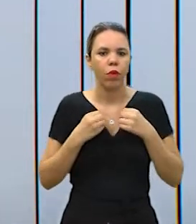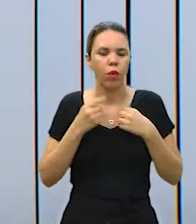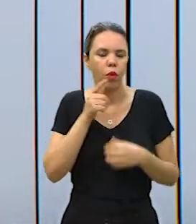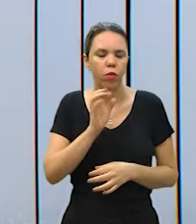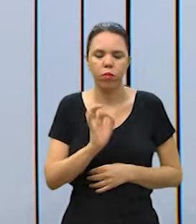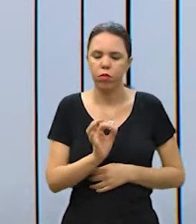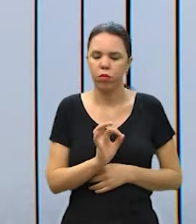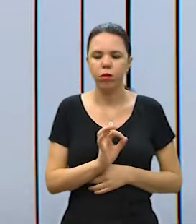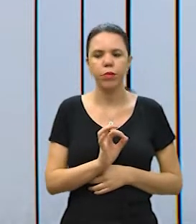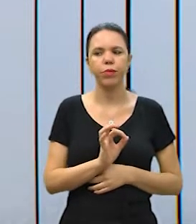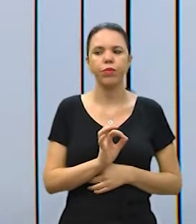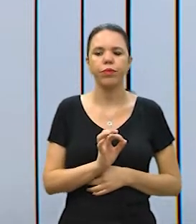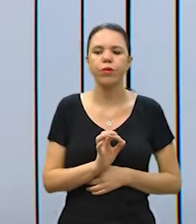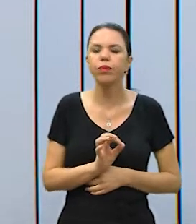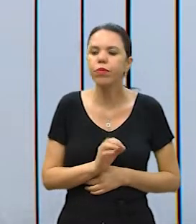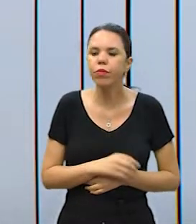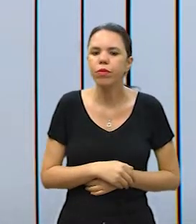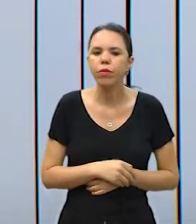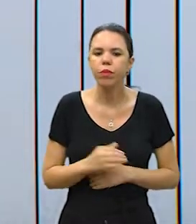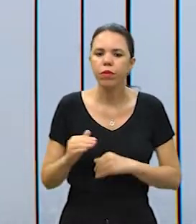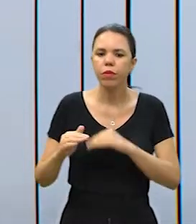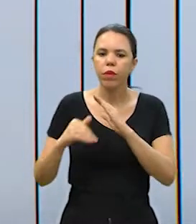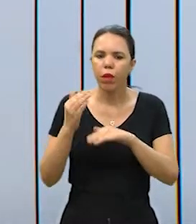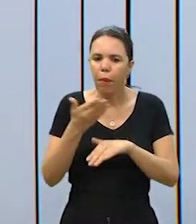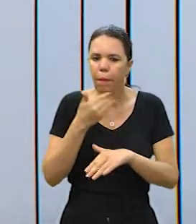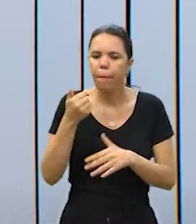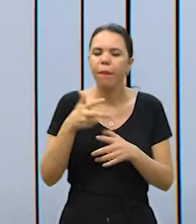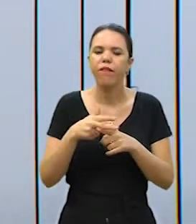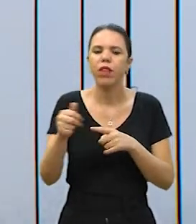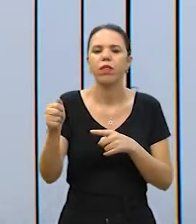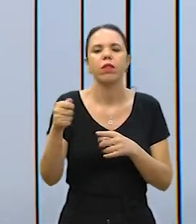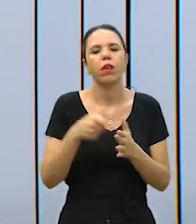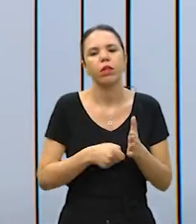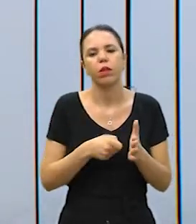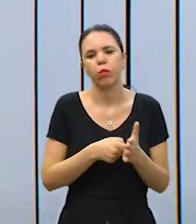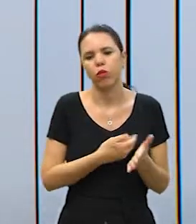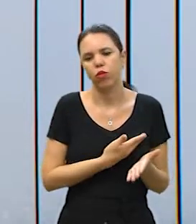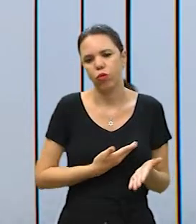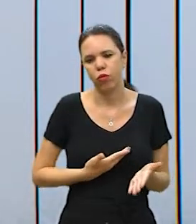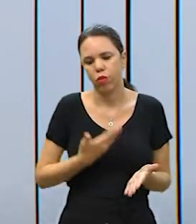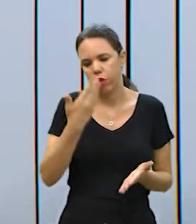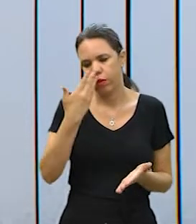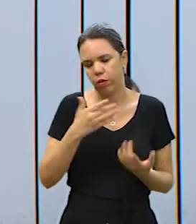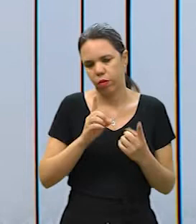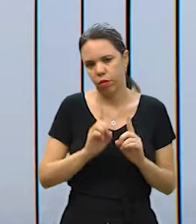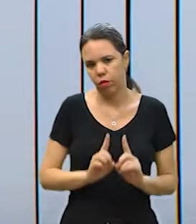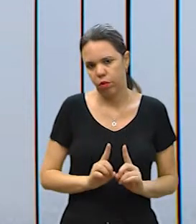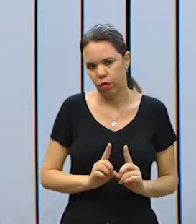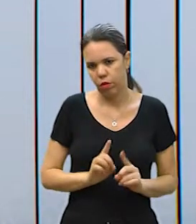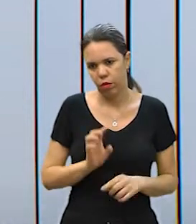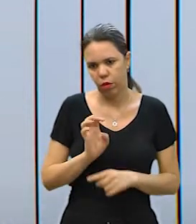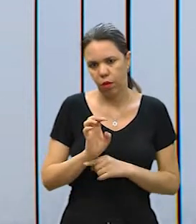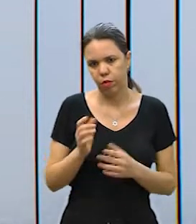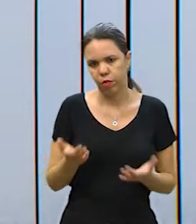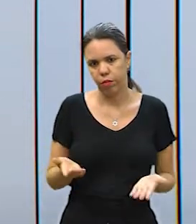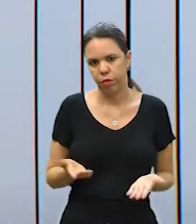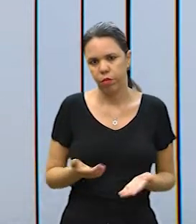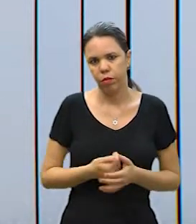tem conseguido avançar nessa política pública para a criança com deficiência da rede